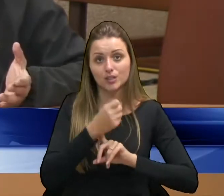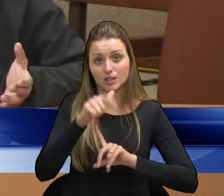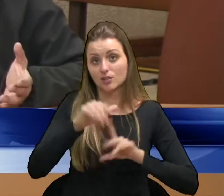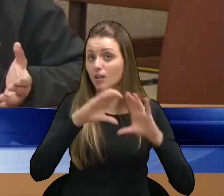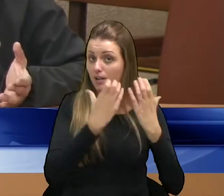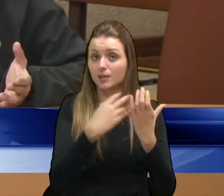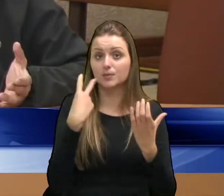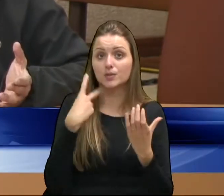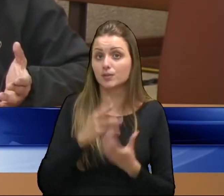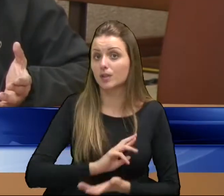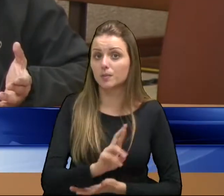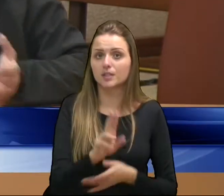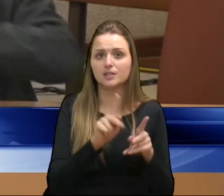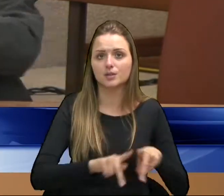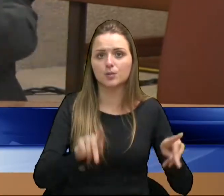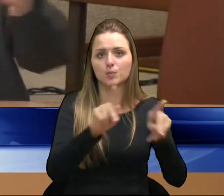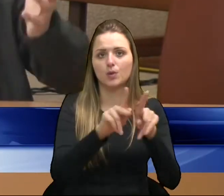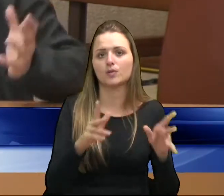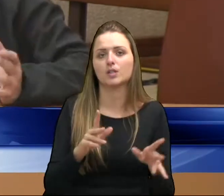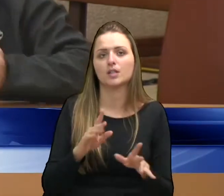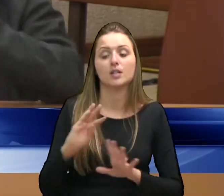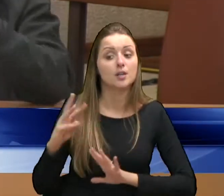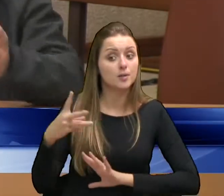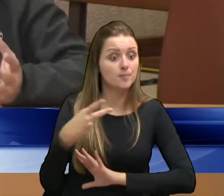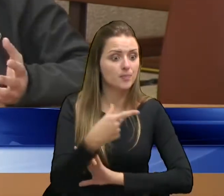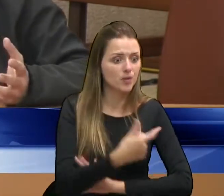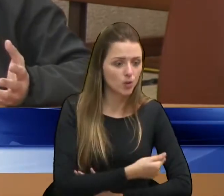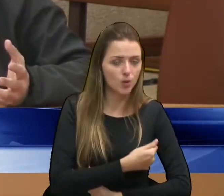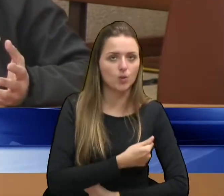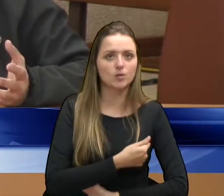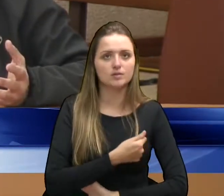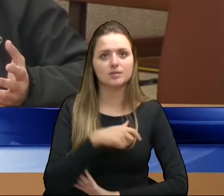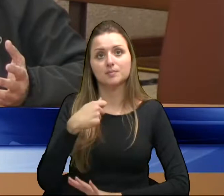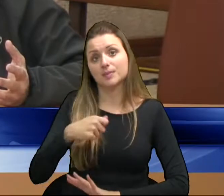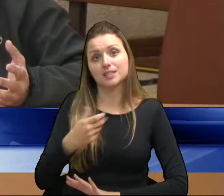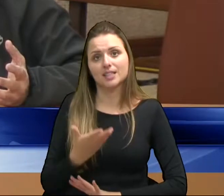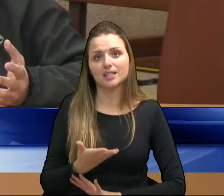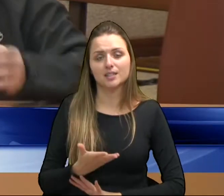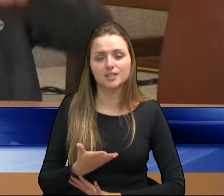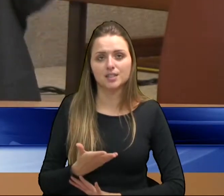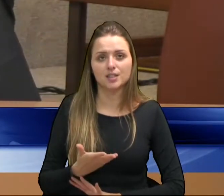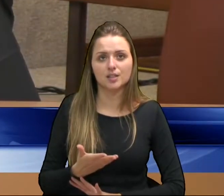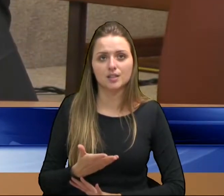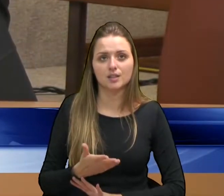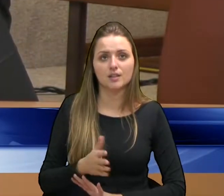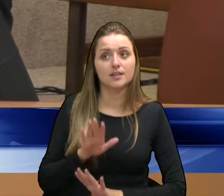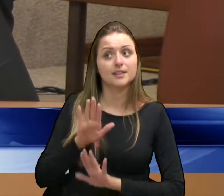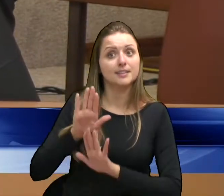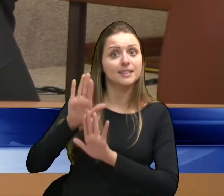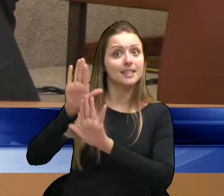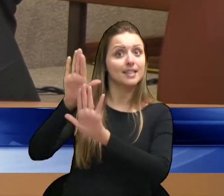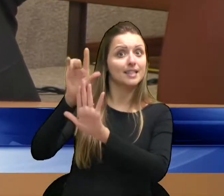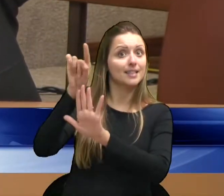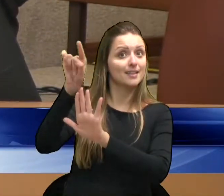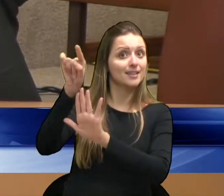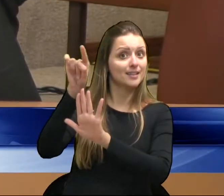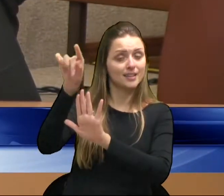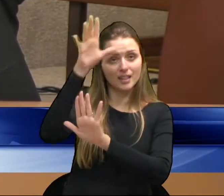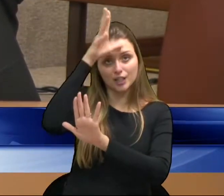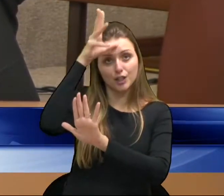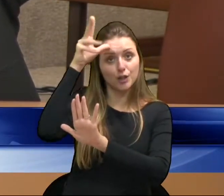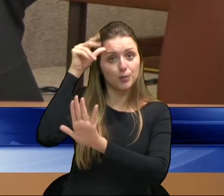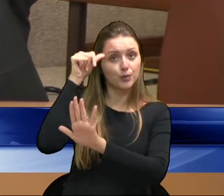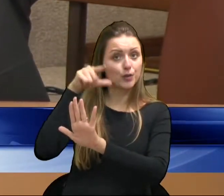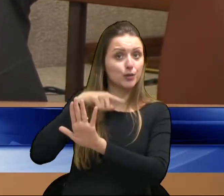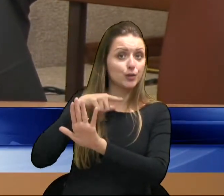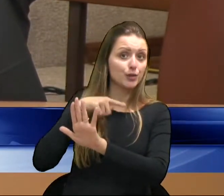Caxias. Que estão todos os segmentos, é uma eleição proporcional, né? Lá no Executivo está alguém que